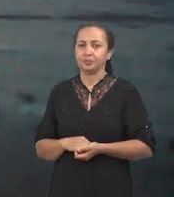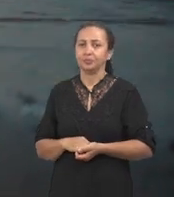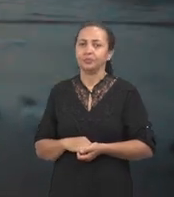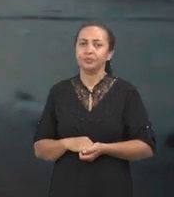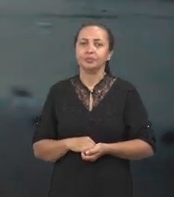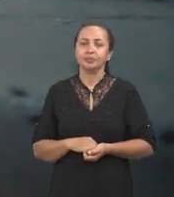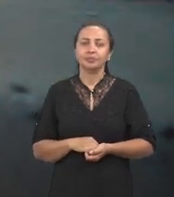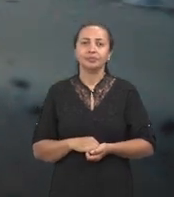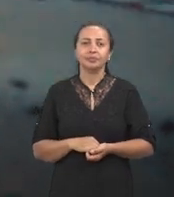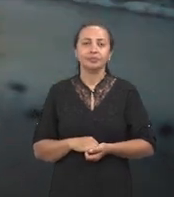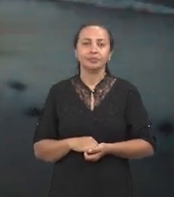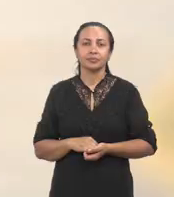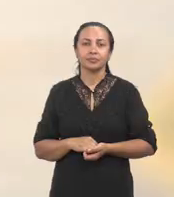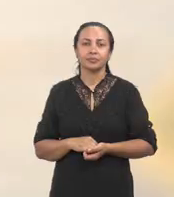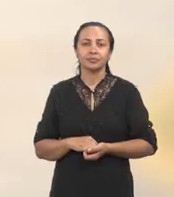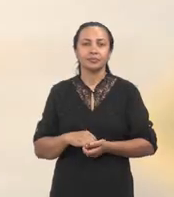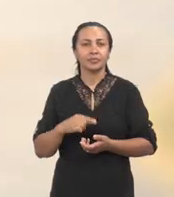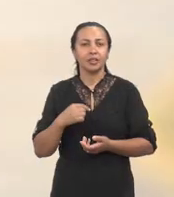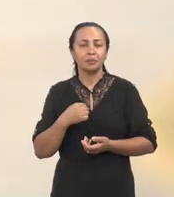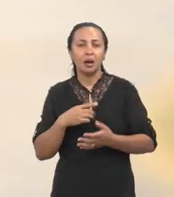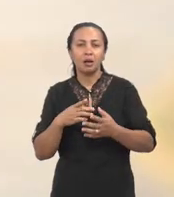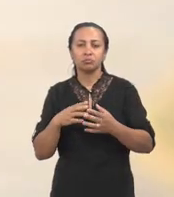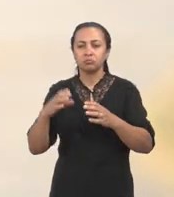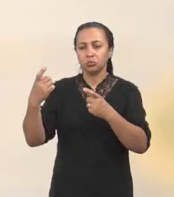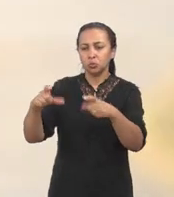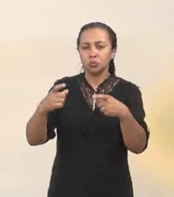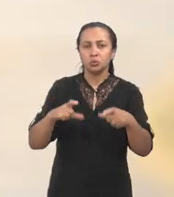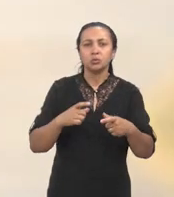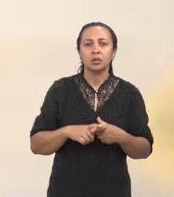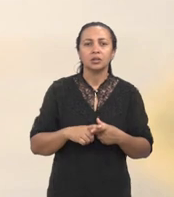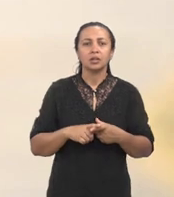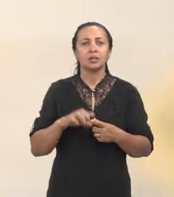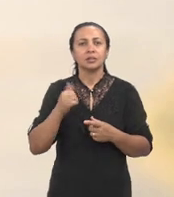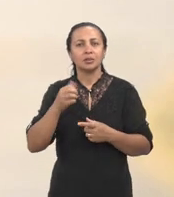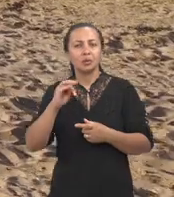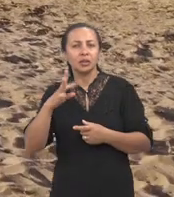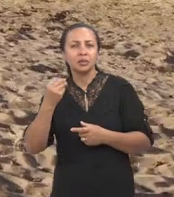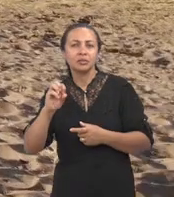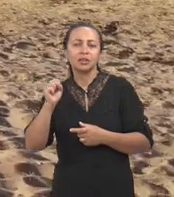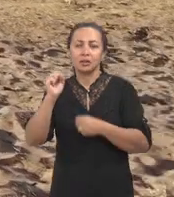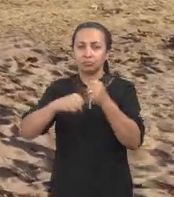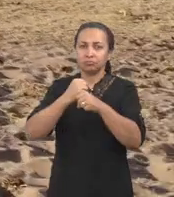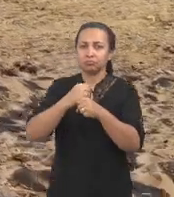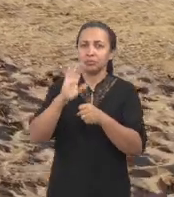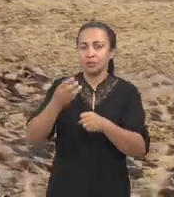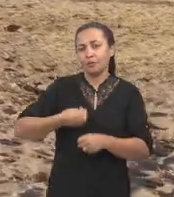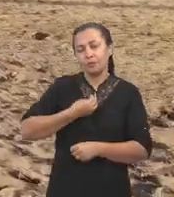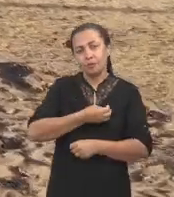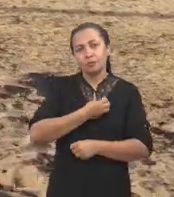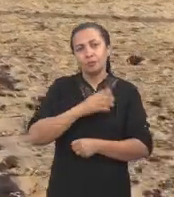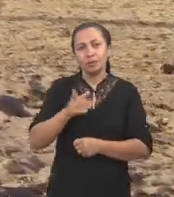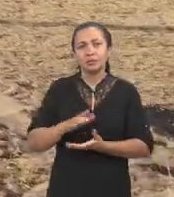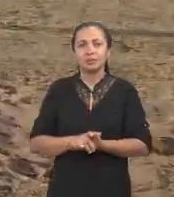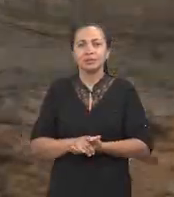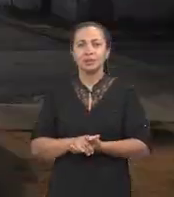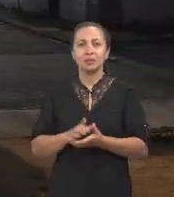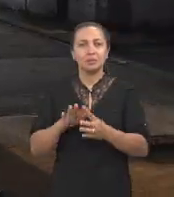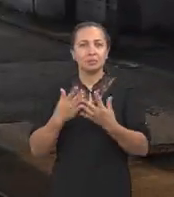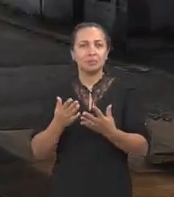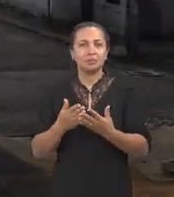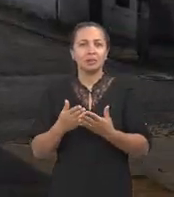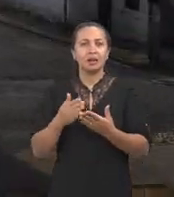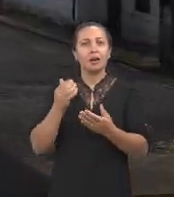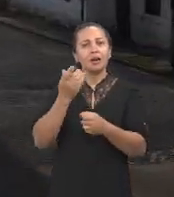E eu morei no cabeço Faz 20 anos e vim para aqui morar no saramem